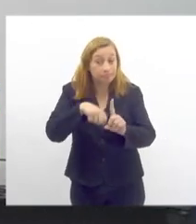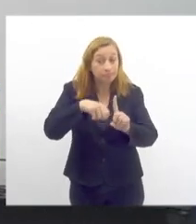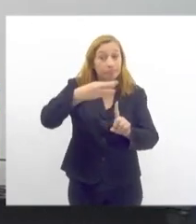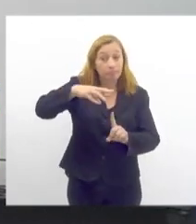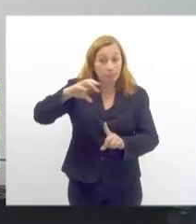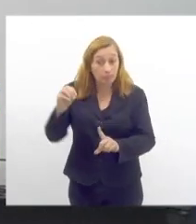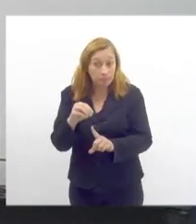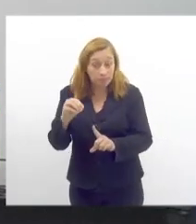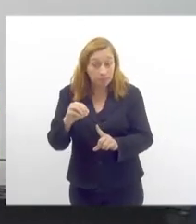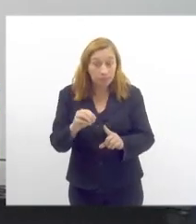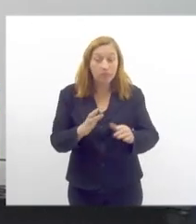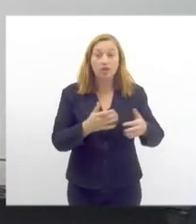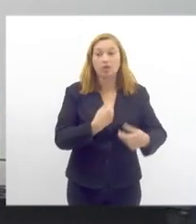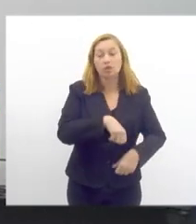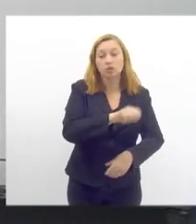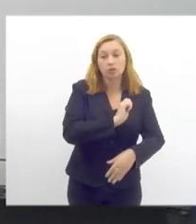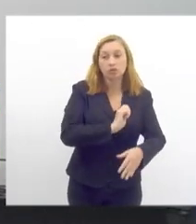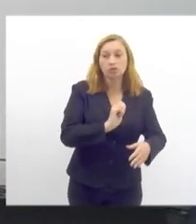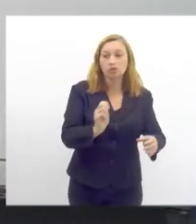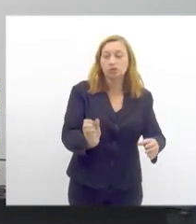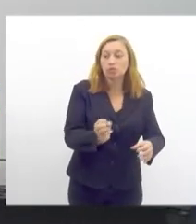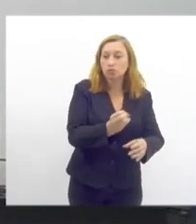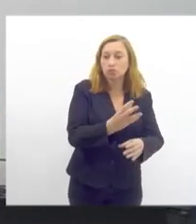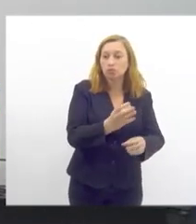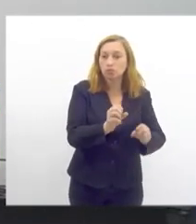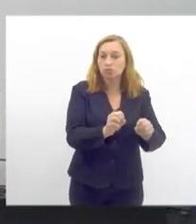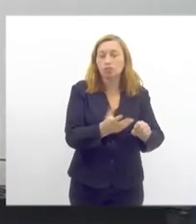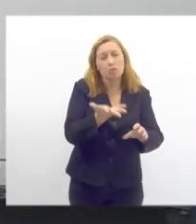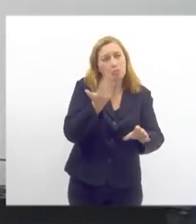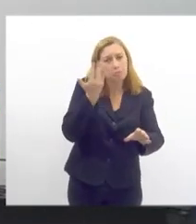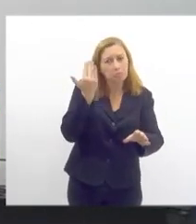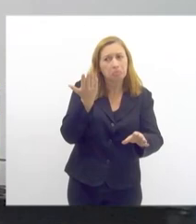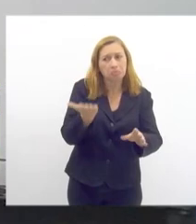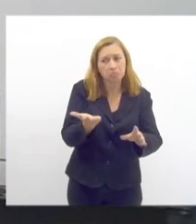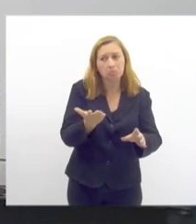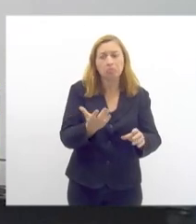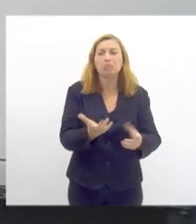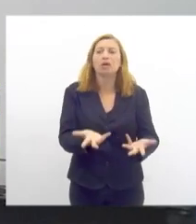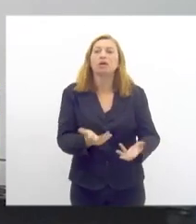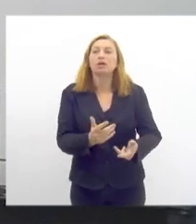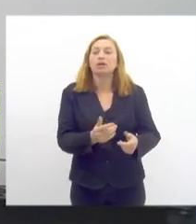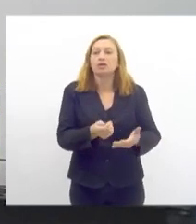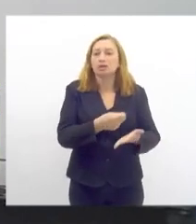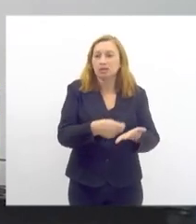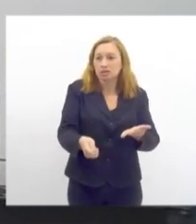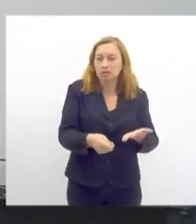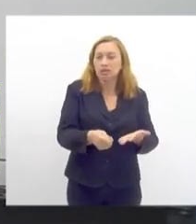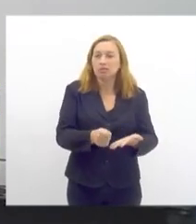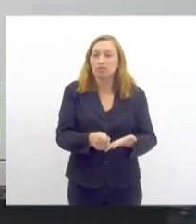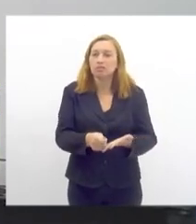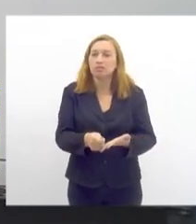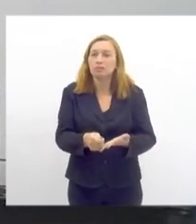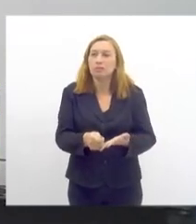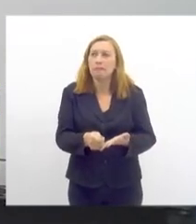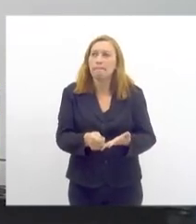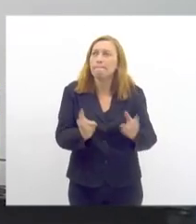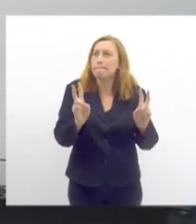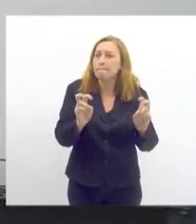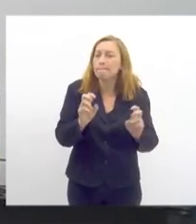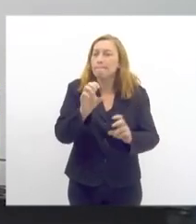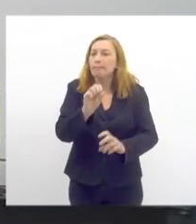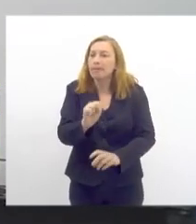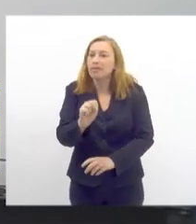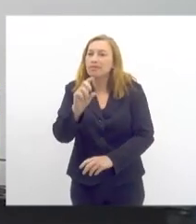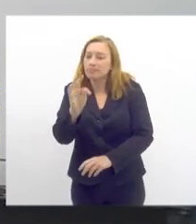hiato entre o regime que tinha sido assinado atrás por um tempo, e estávamos sob uma questão do